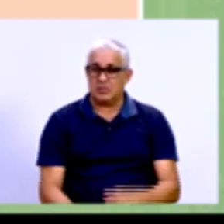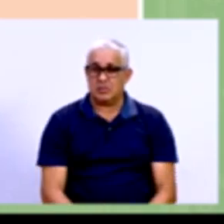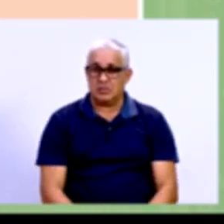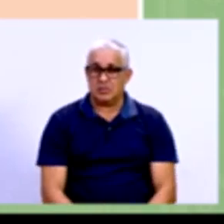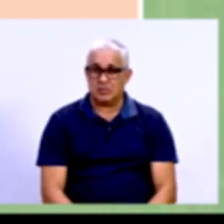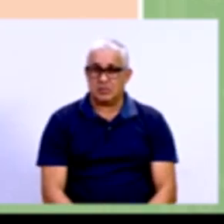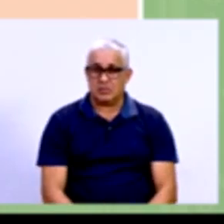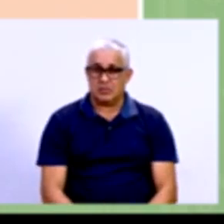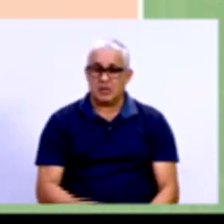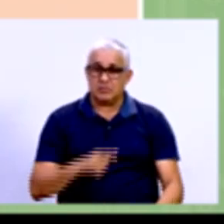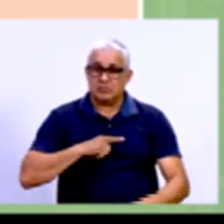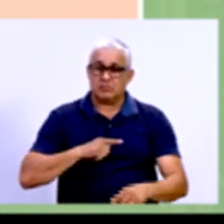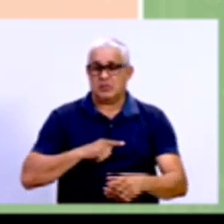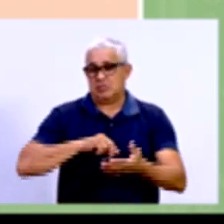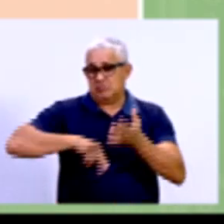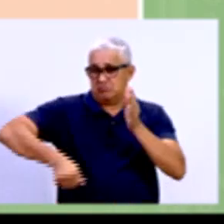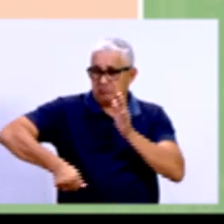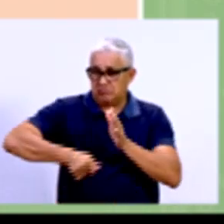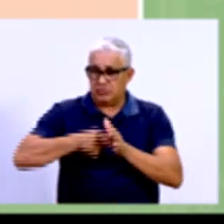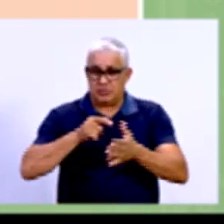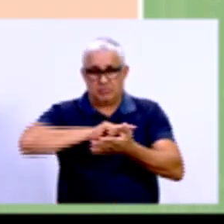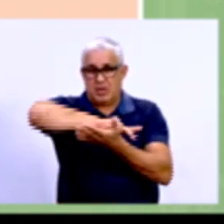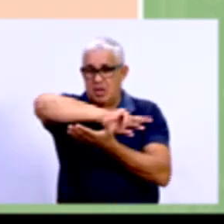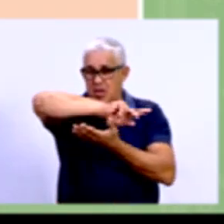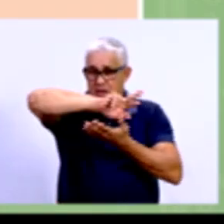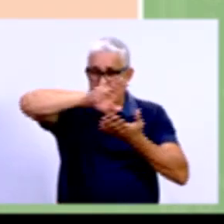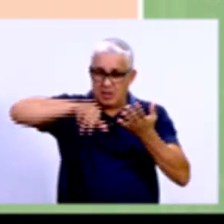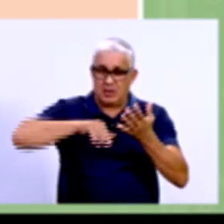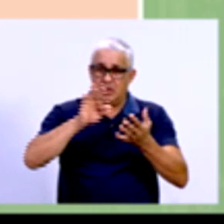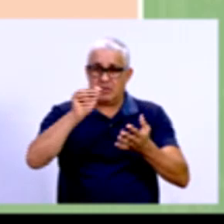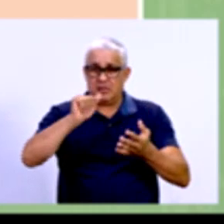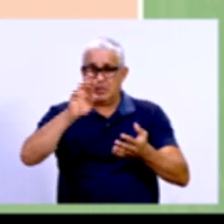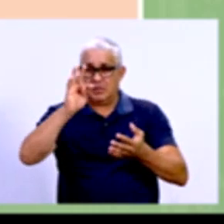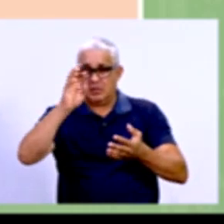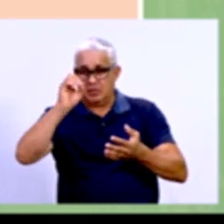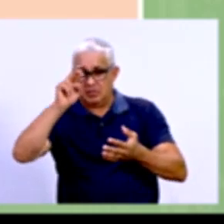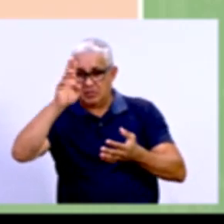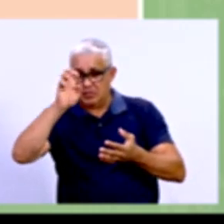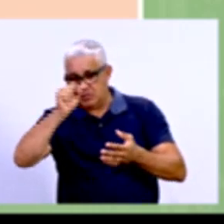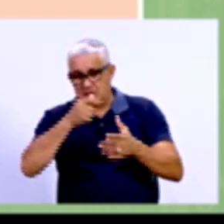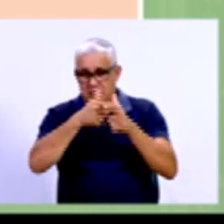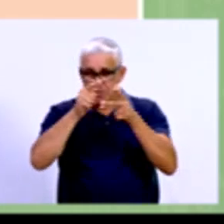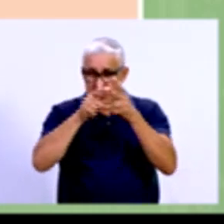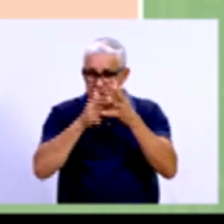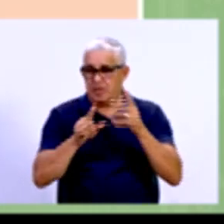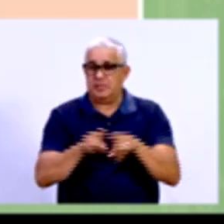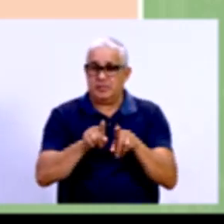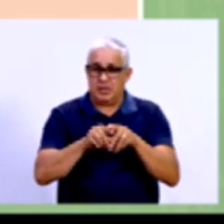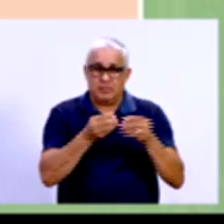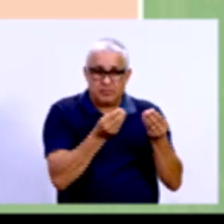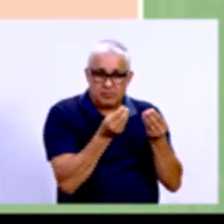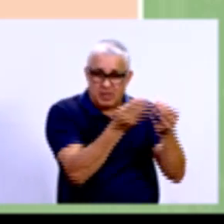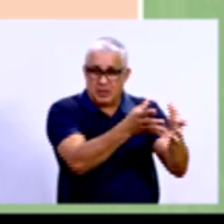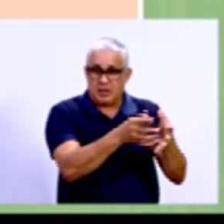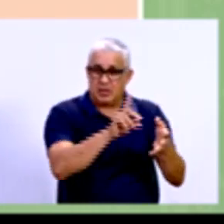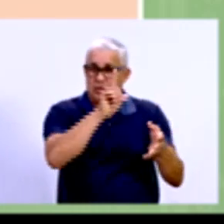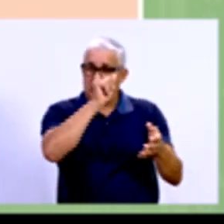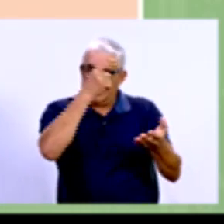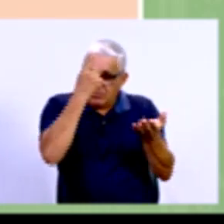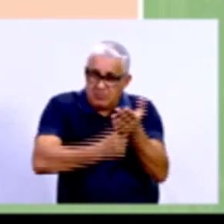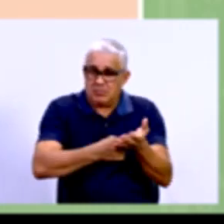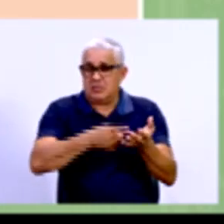em cima de vários fatores, de entrega, do prazo, de tudo isso. Tudo isso aí a gente pode fazer, coletar os dados e